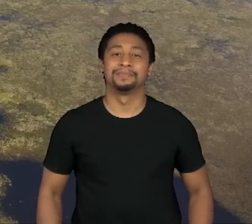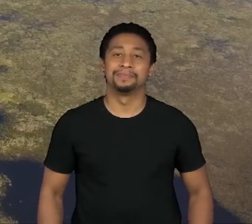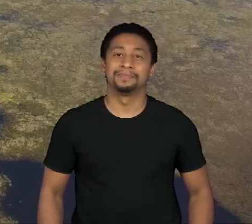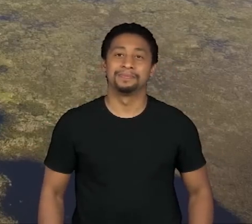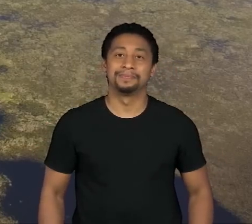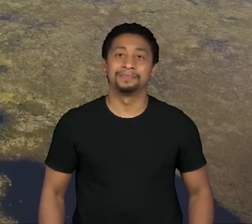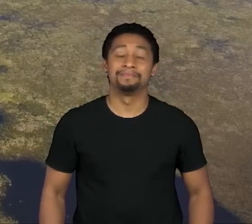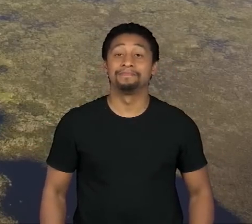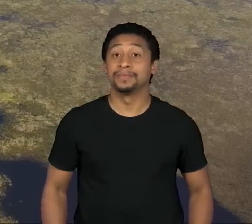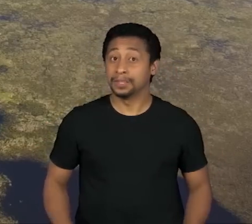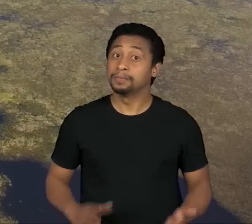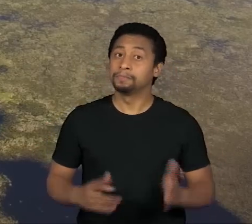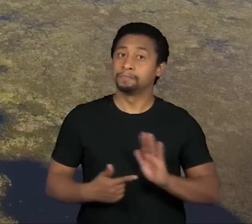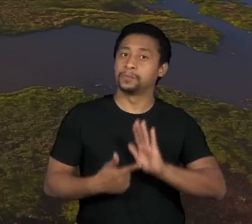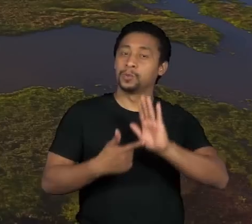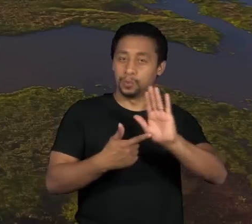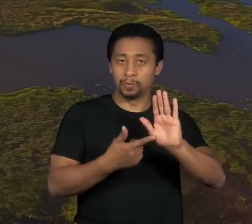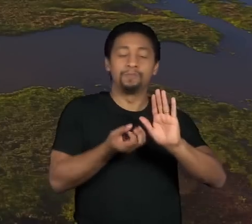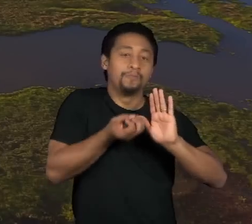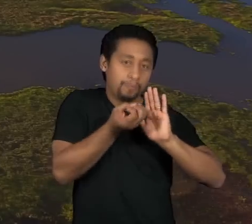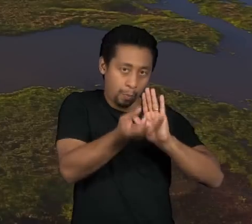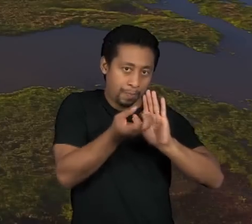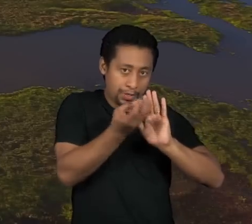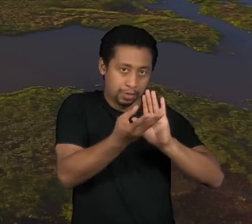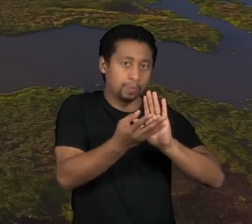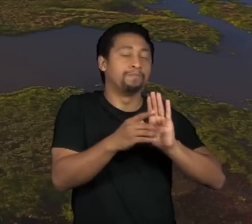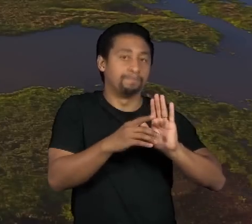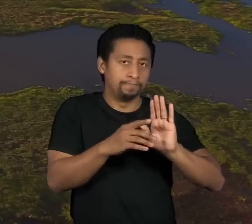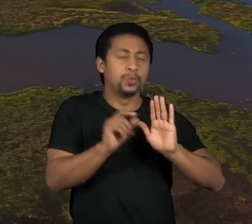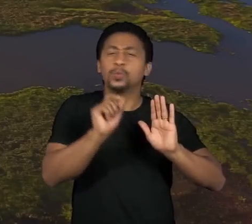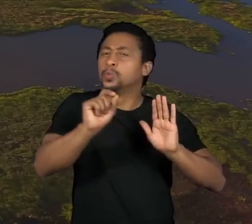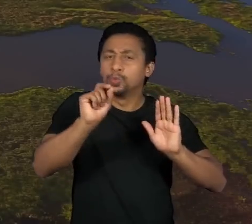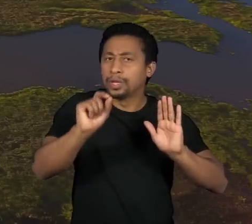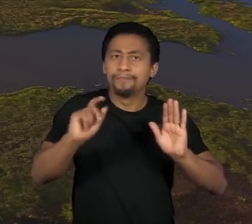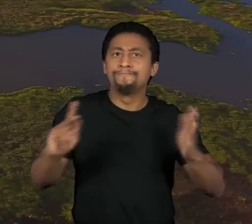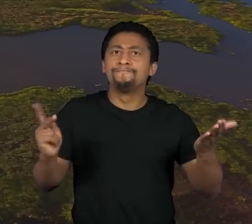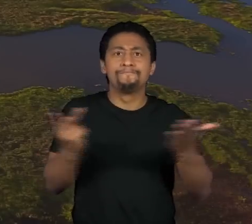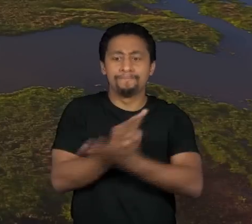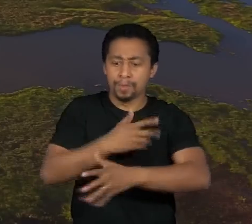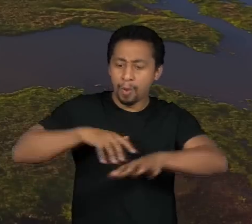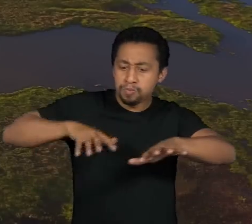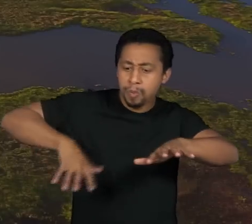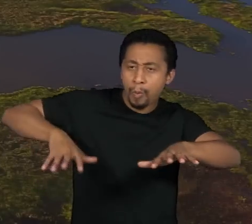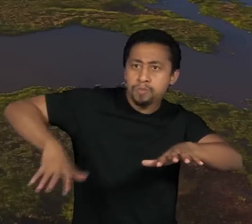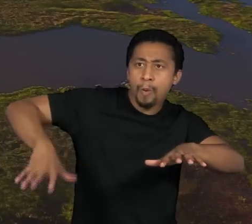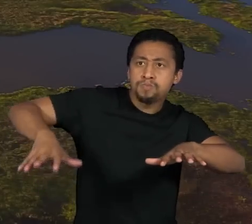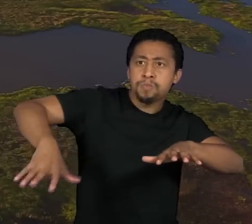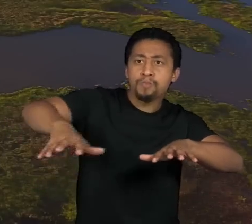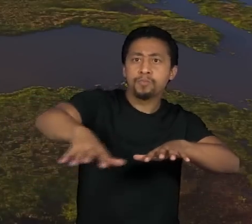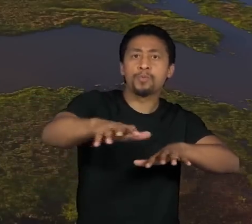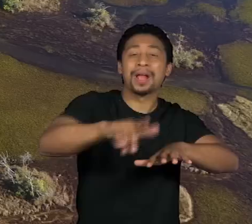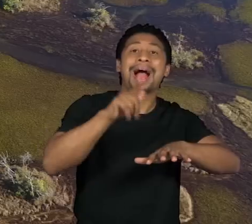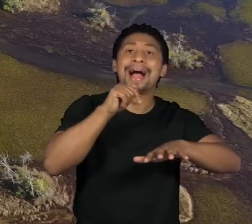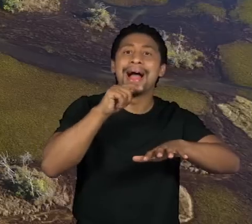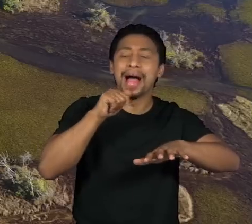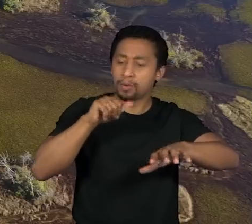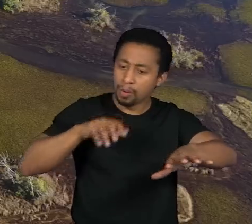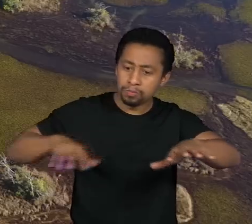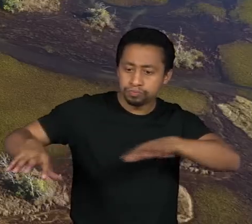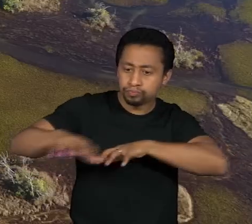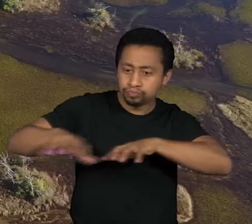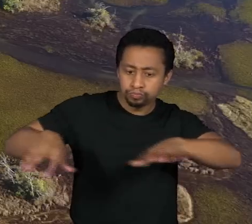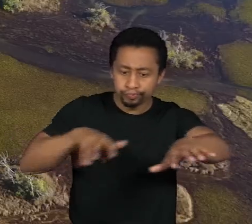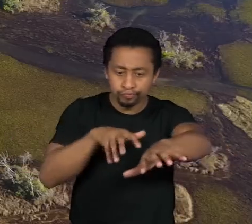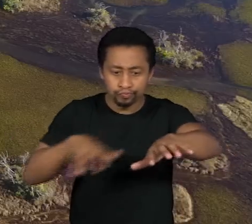Os resultados do estudo apontaram para uma aceleração das alterações das dinâmicas dos ciclos hidrológicos do